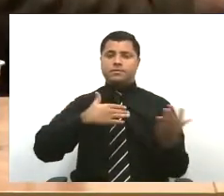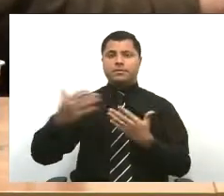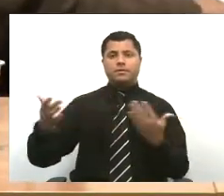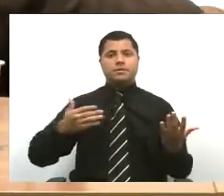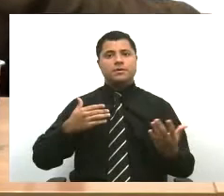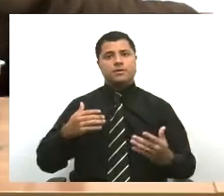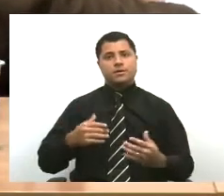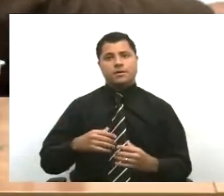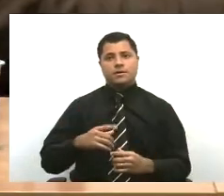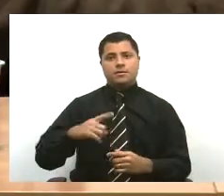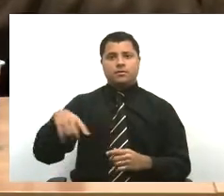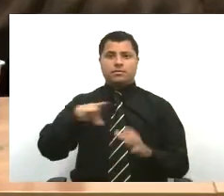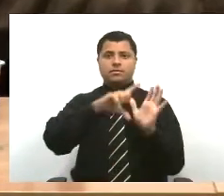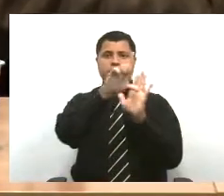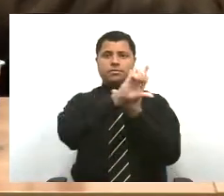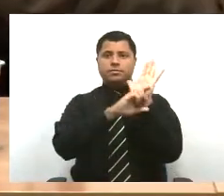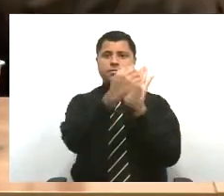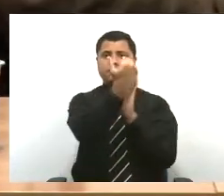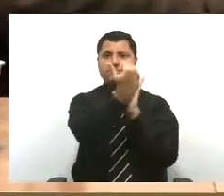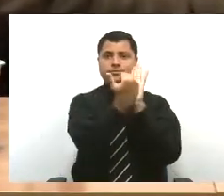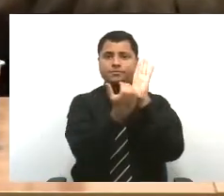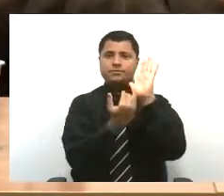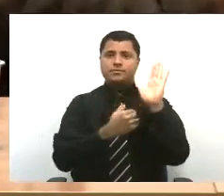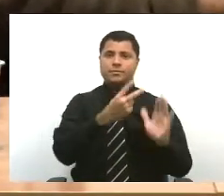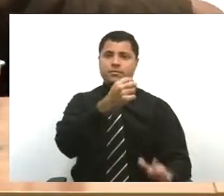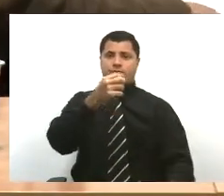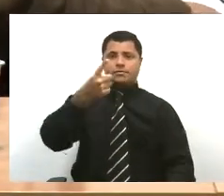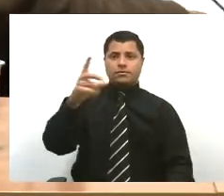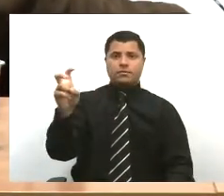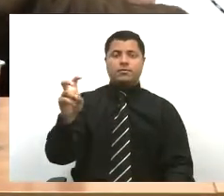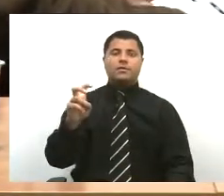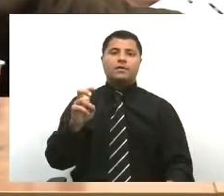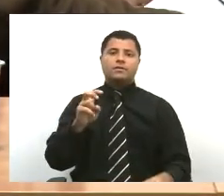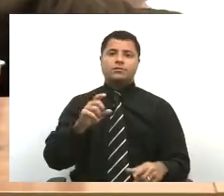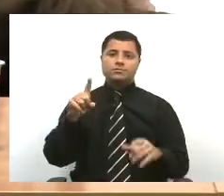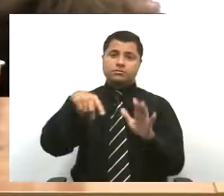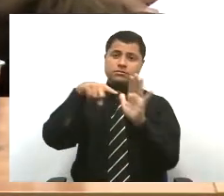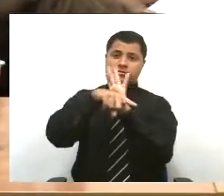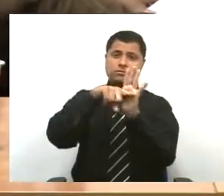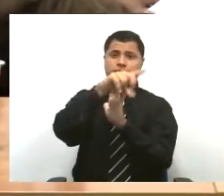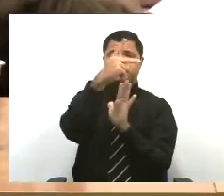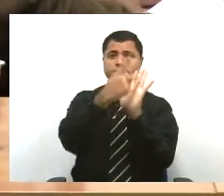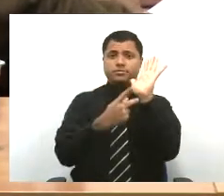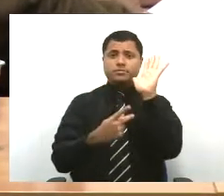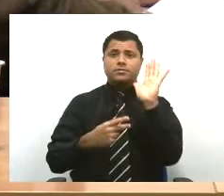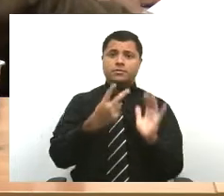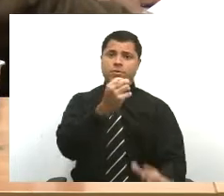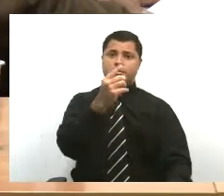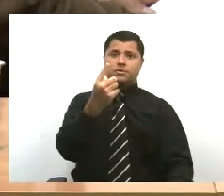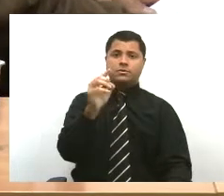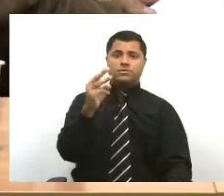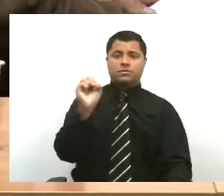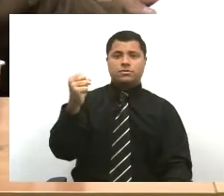de apreciação da Lei de Diretrizes Orçamentárias de 2015, que compreende a análise do Projeto de Lei